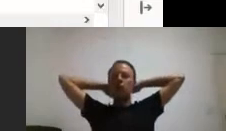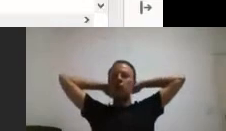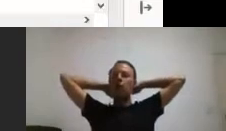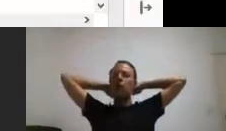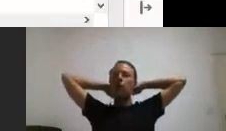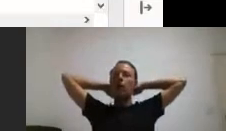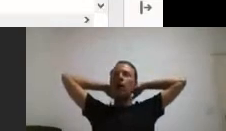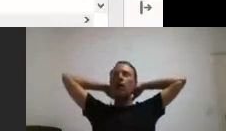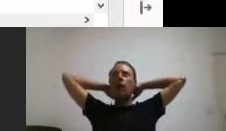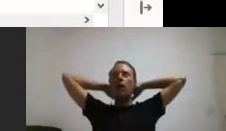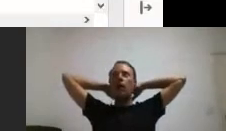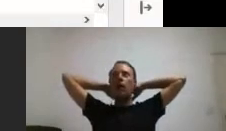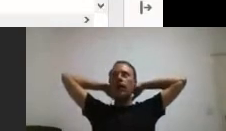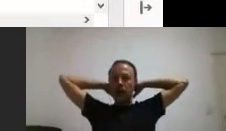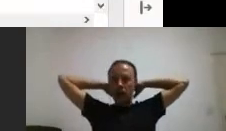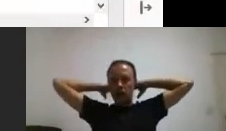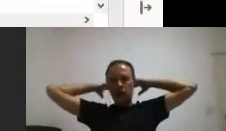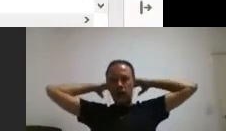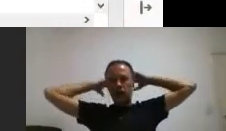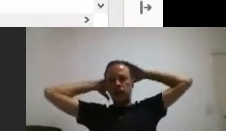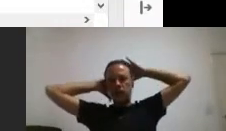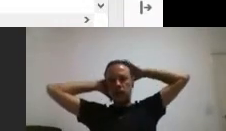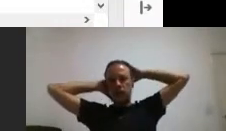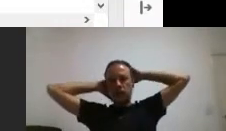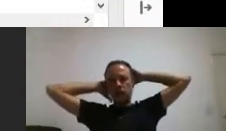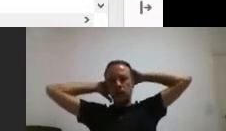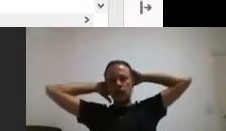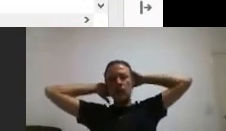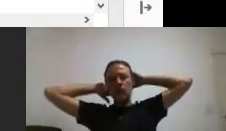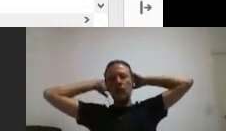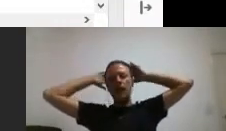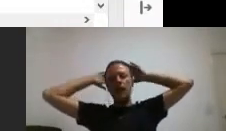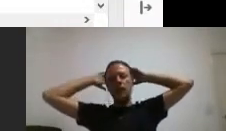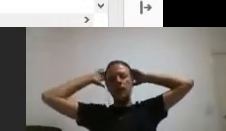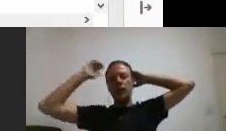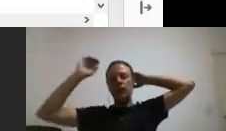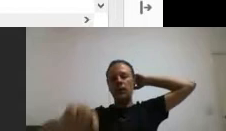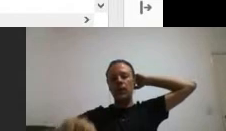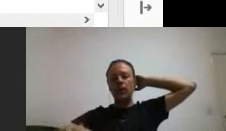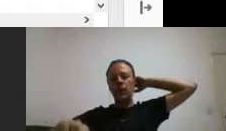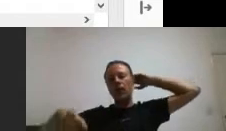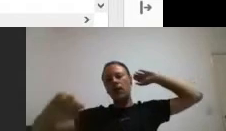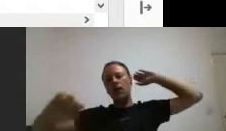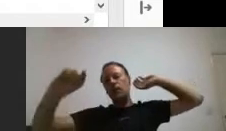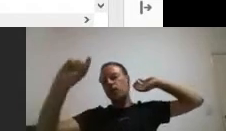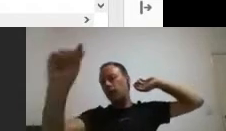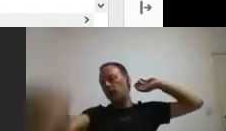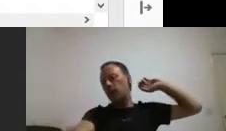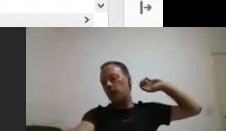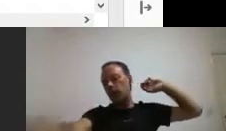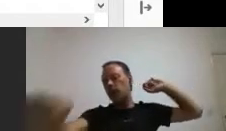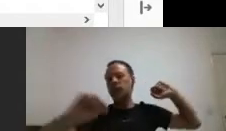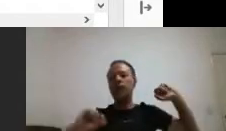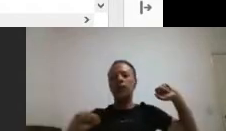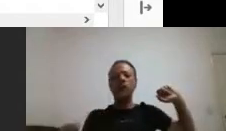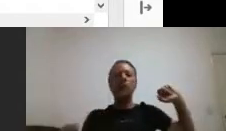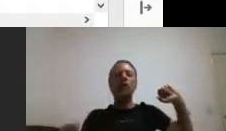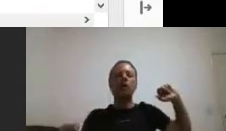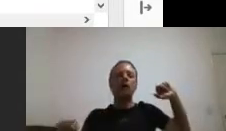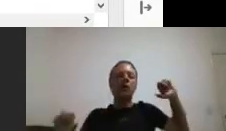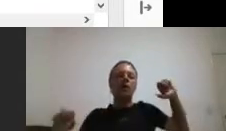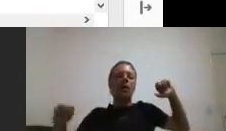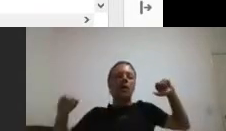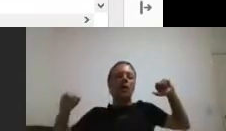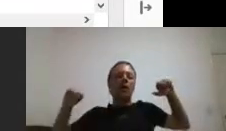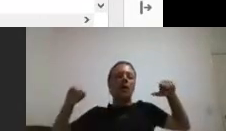Isso. Por exemplo, né? A gente vai ver aqui, mas é um pouquinho isso que você falou